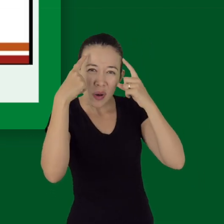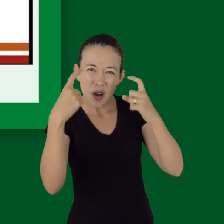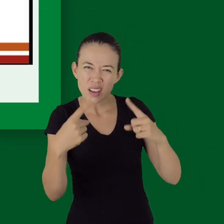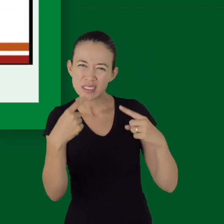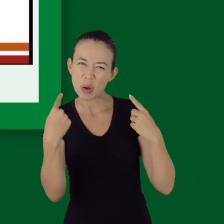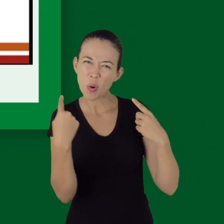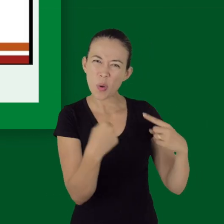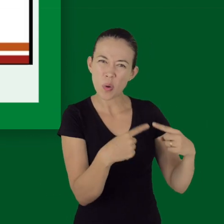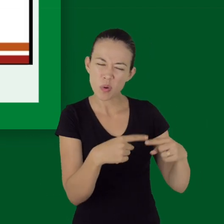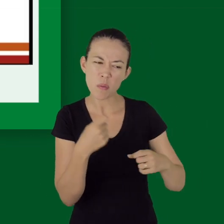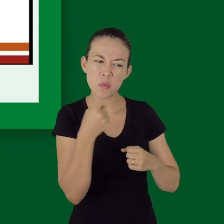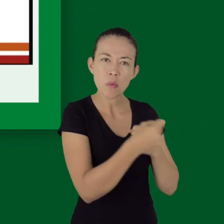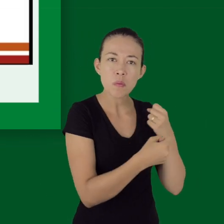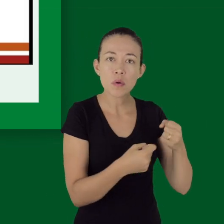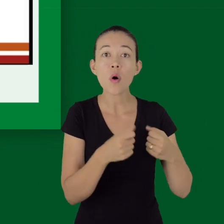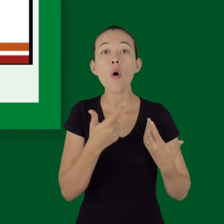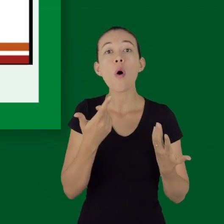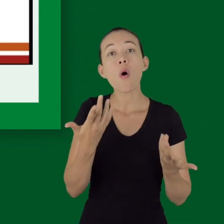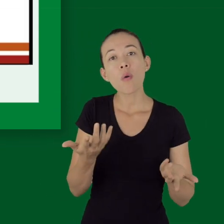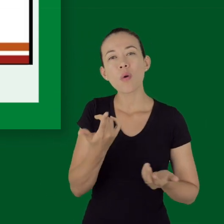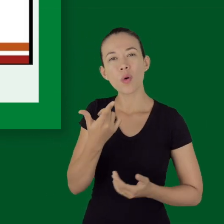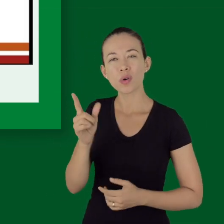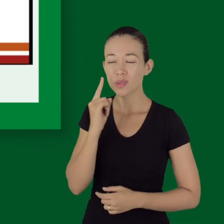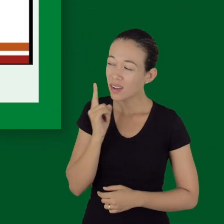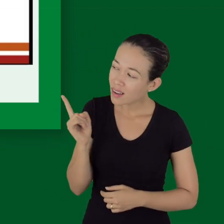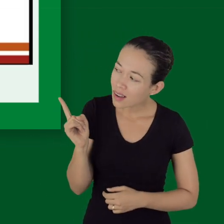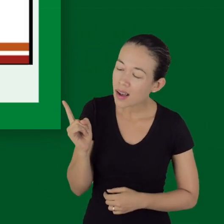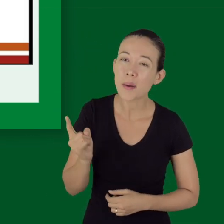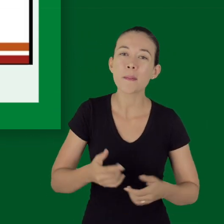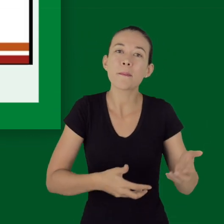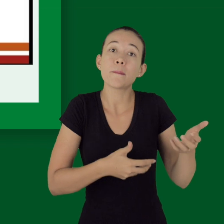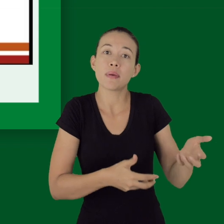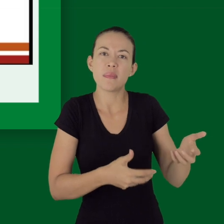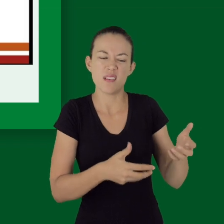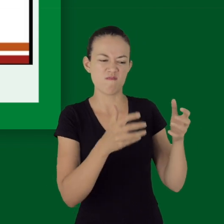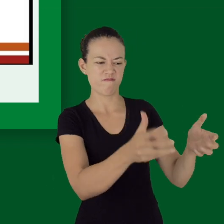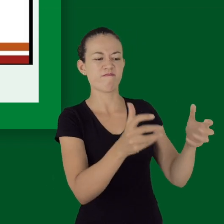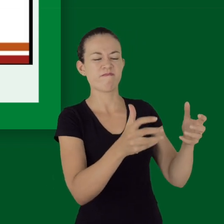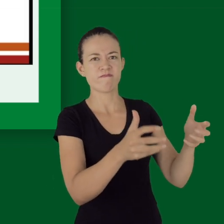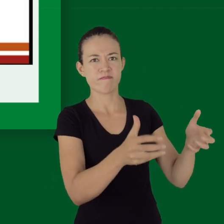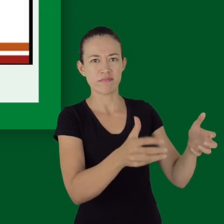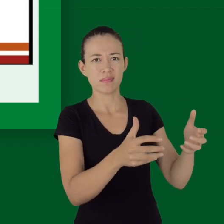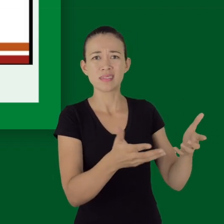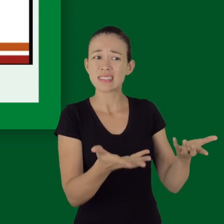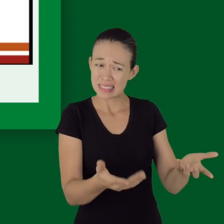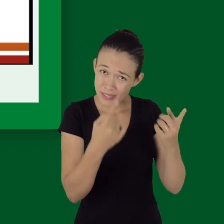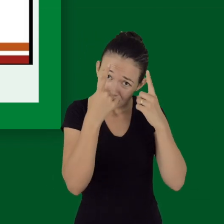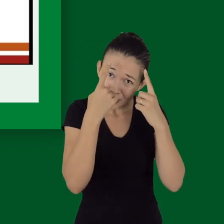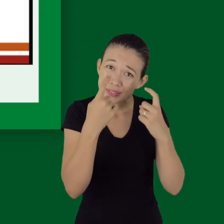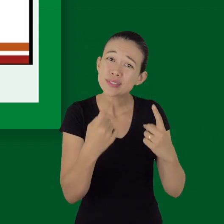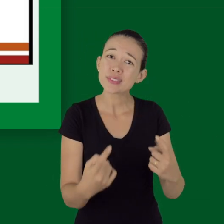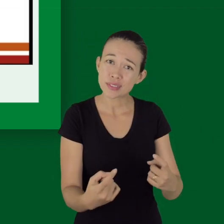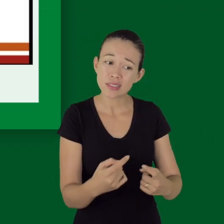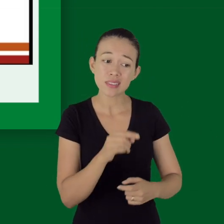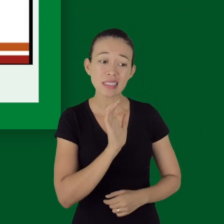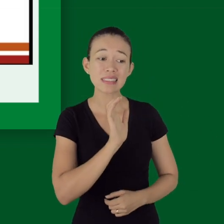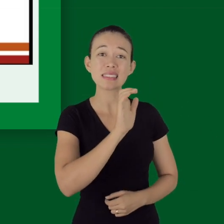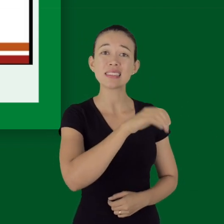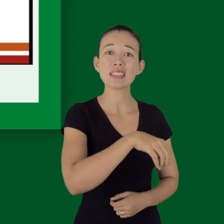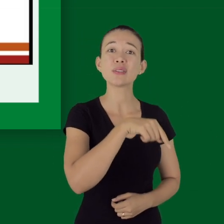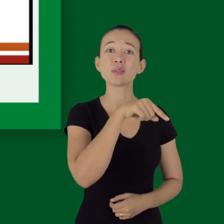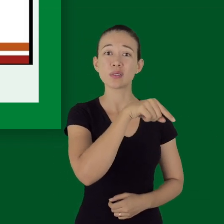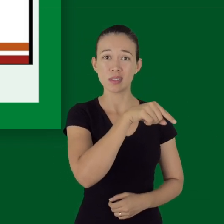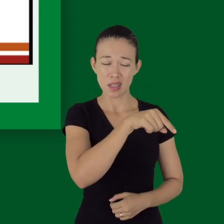aí que está na foto, que é a síndrome do sacode bebê, que é um ato de violência que gera, muitas